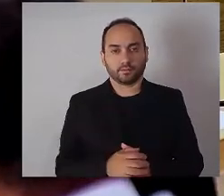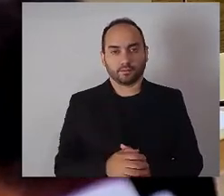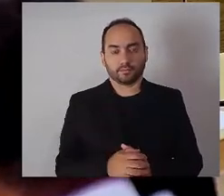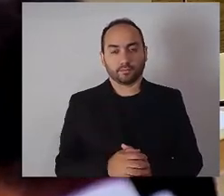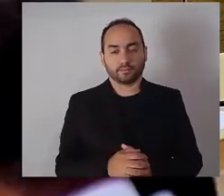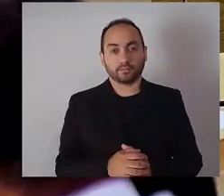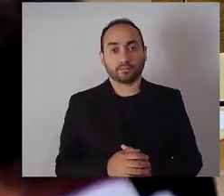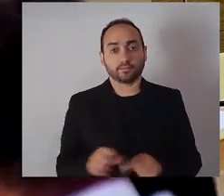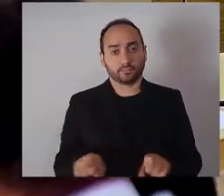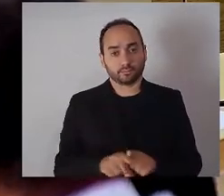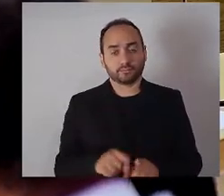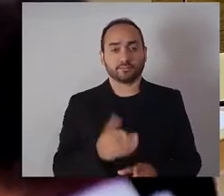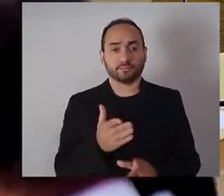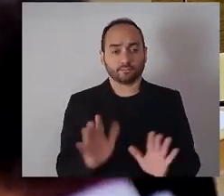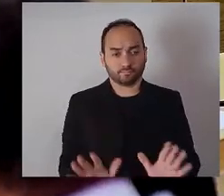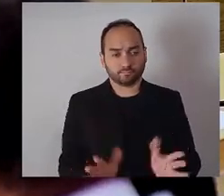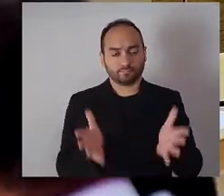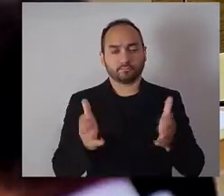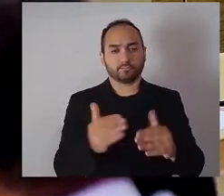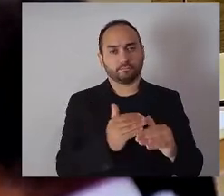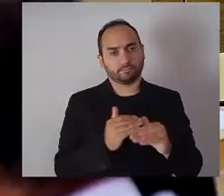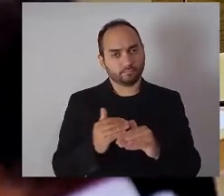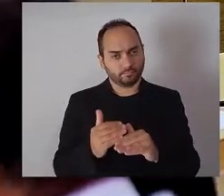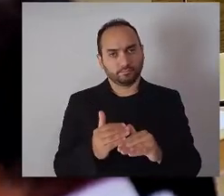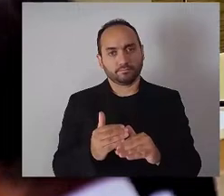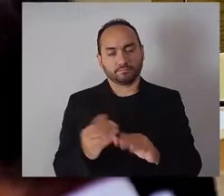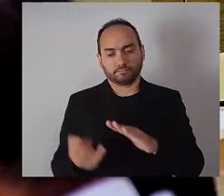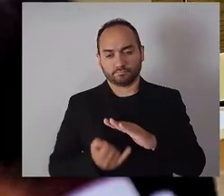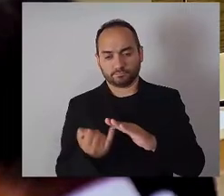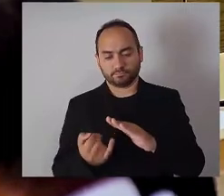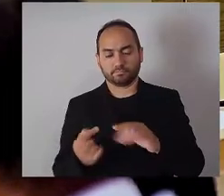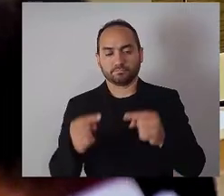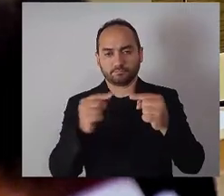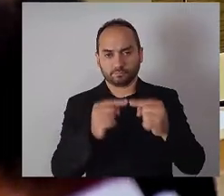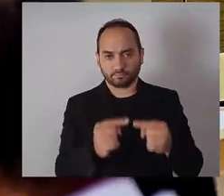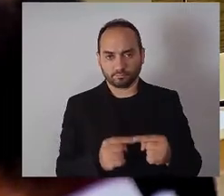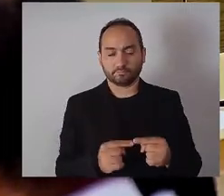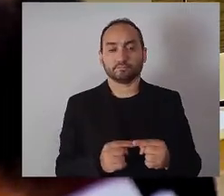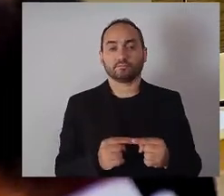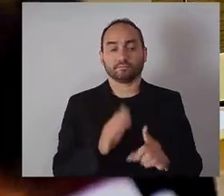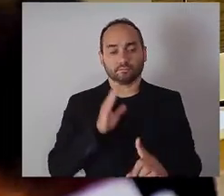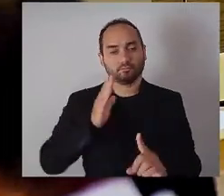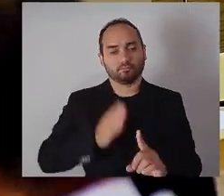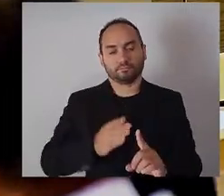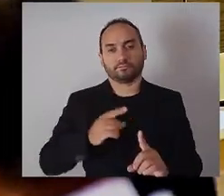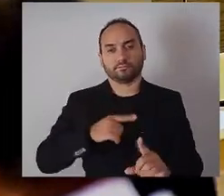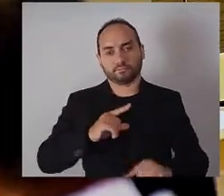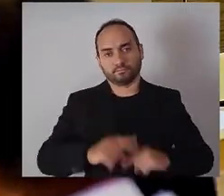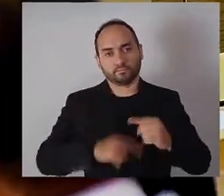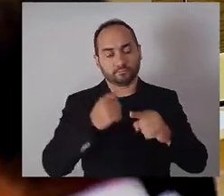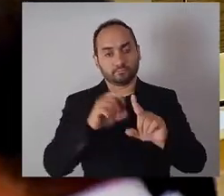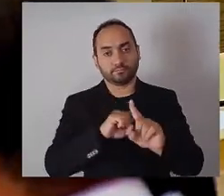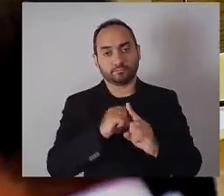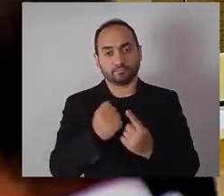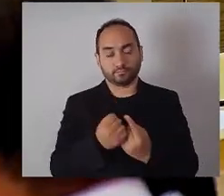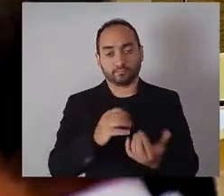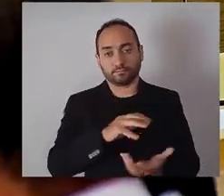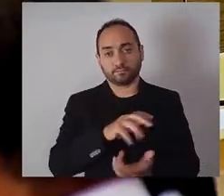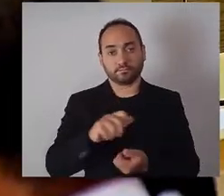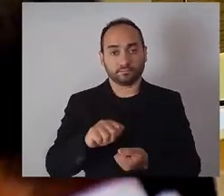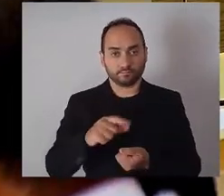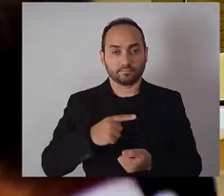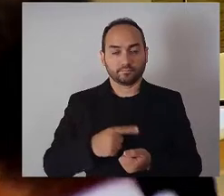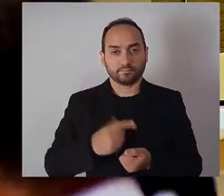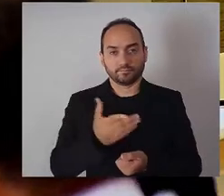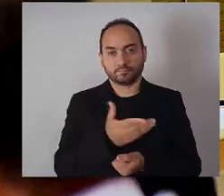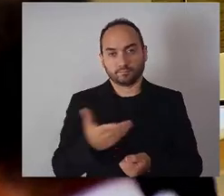de promover também o alinhamento institucional aos objetivos do desenvolvimento sustentável da